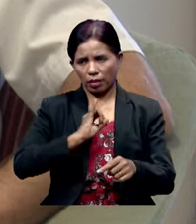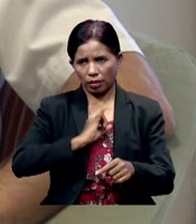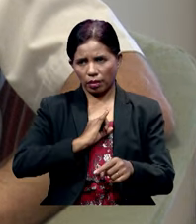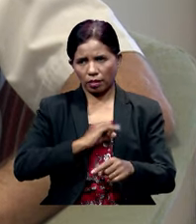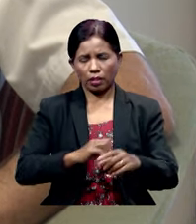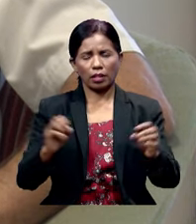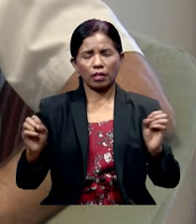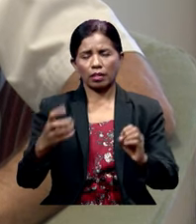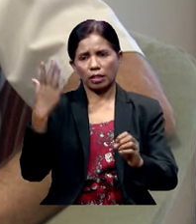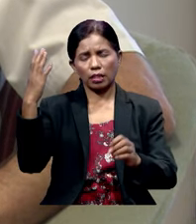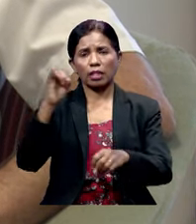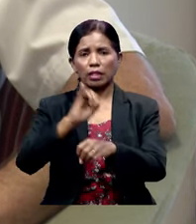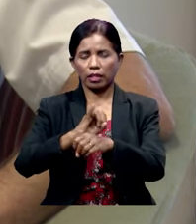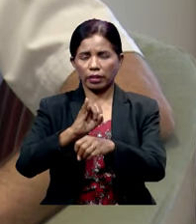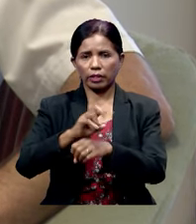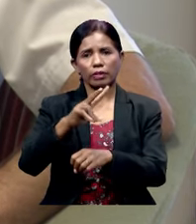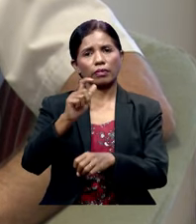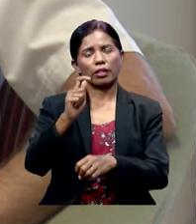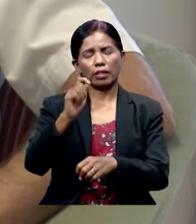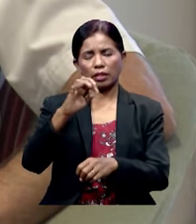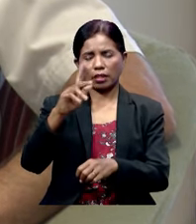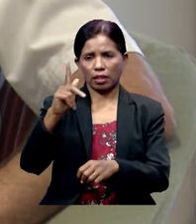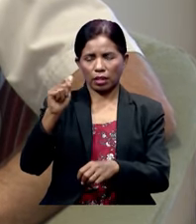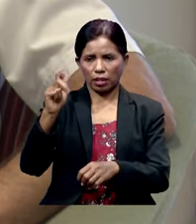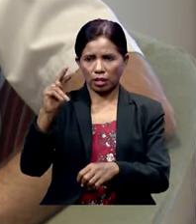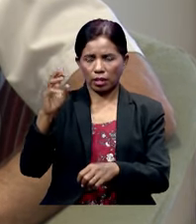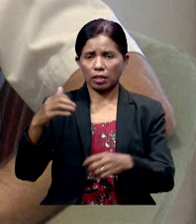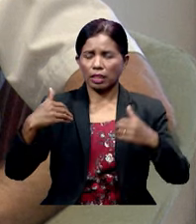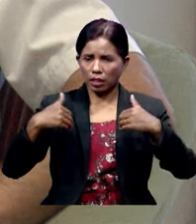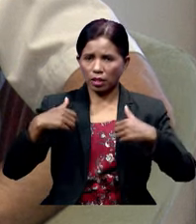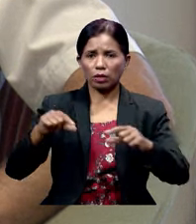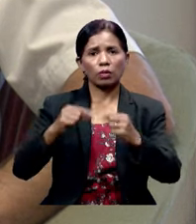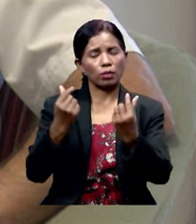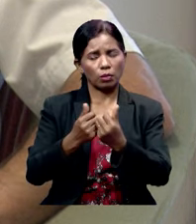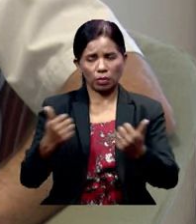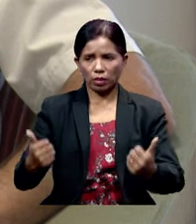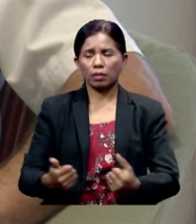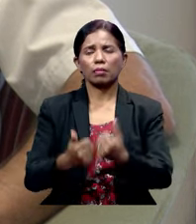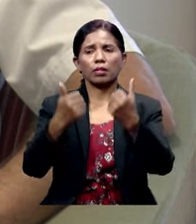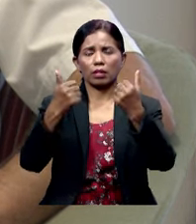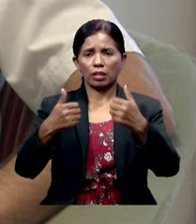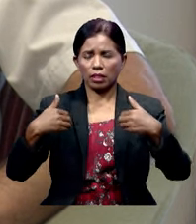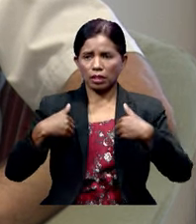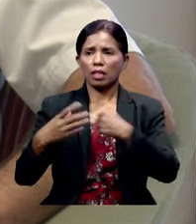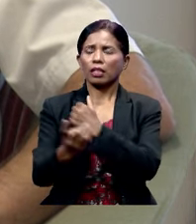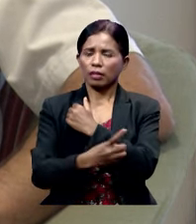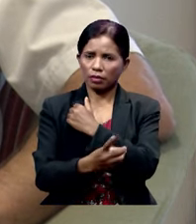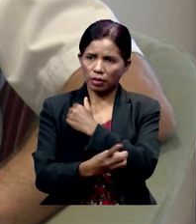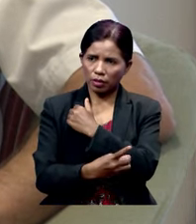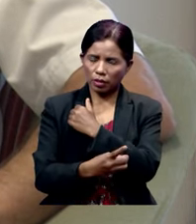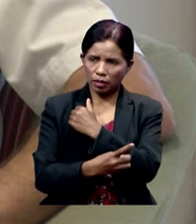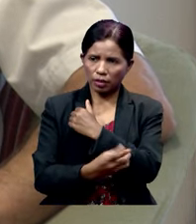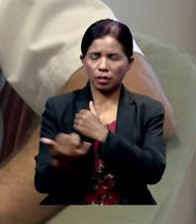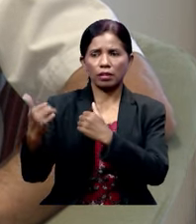próprio Vaticano tem equipa desportiva de várias disciplinas entre